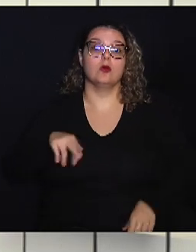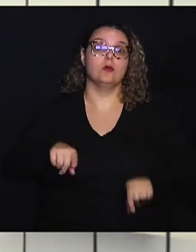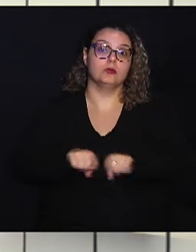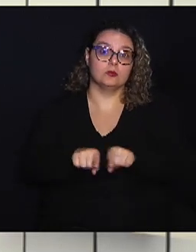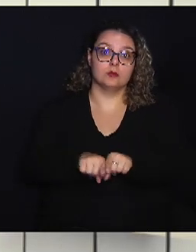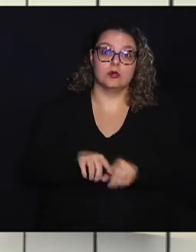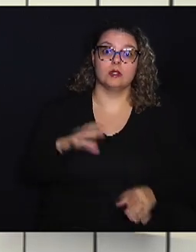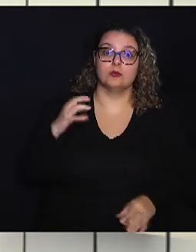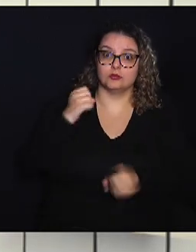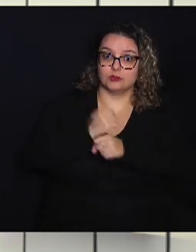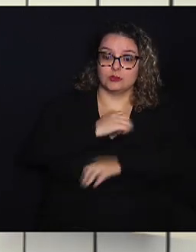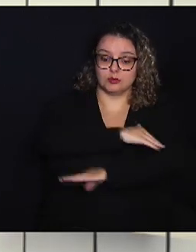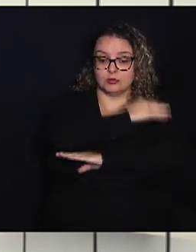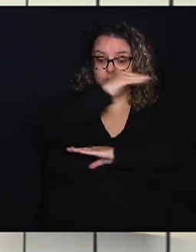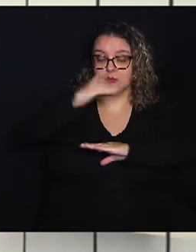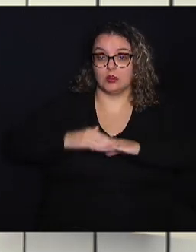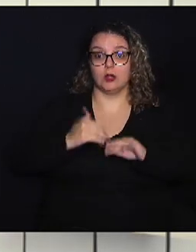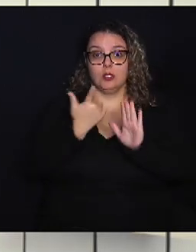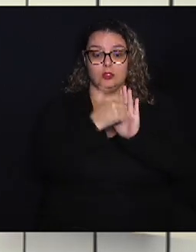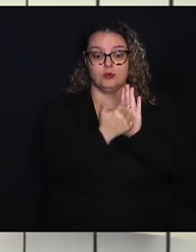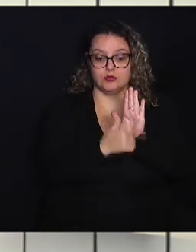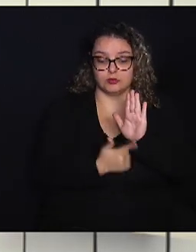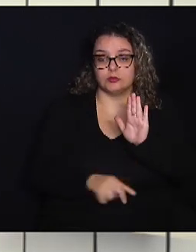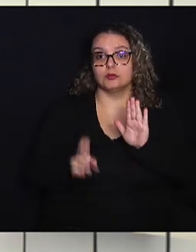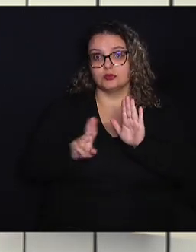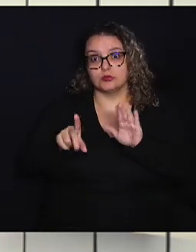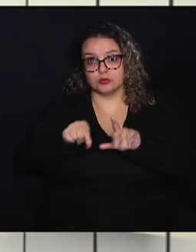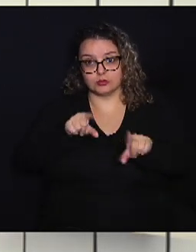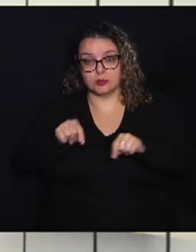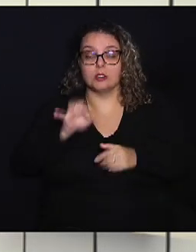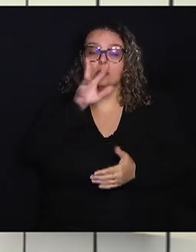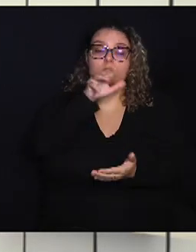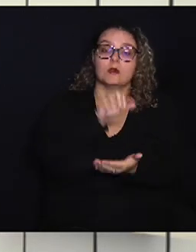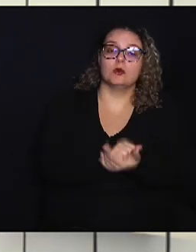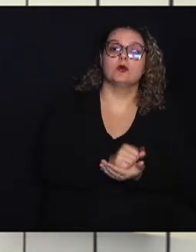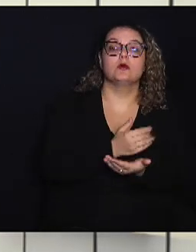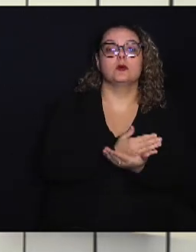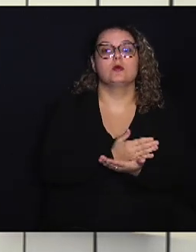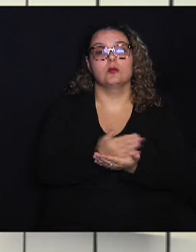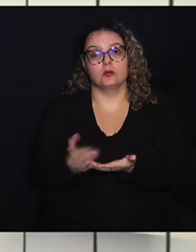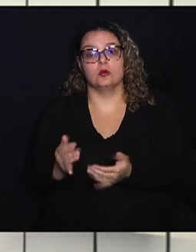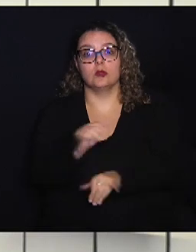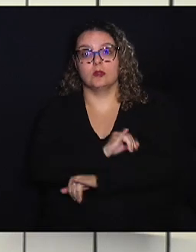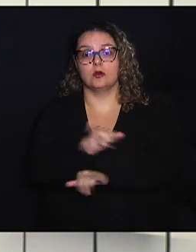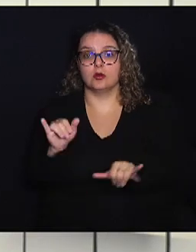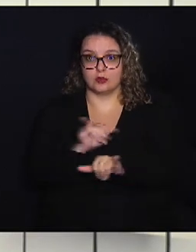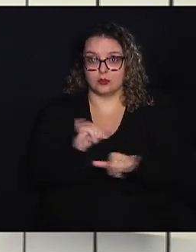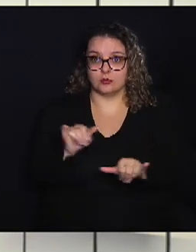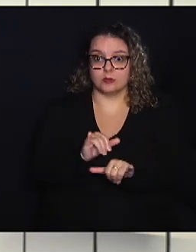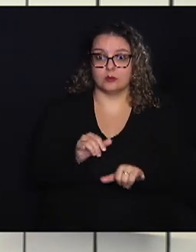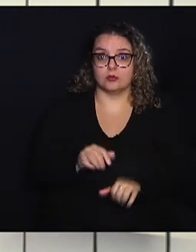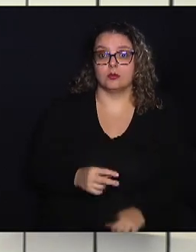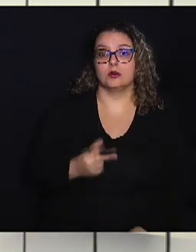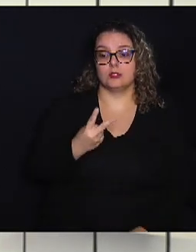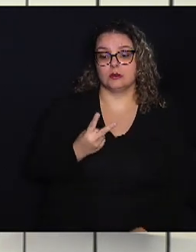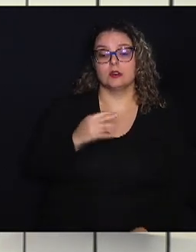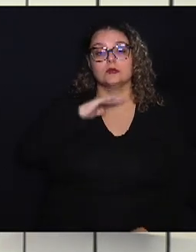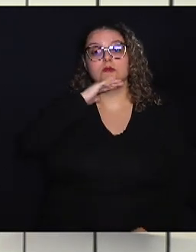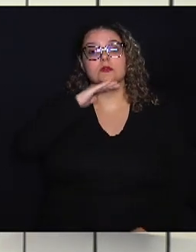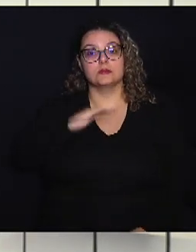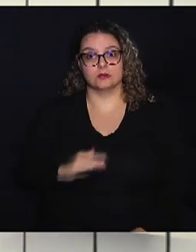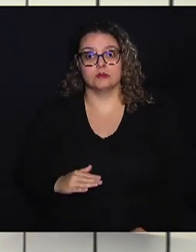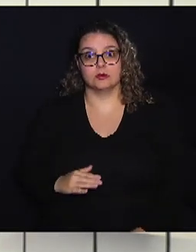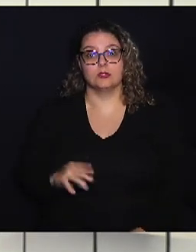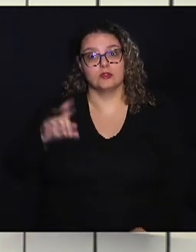A lista com o nome das crianças classificadas no cadastro inicial vai ser divulgada a partir das 2 horas da tarde